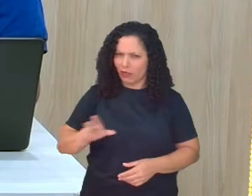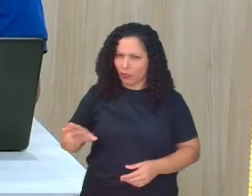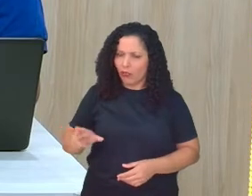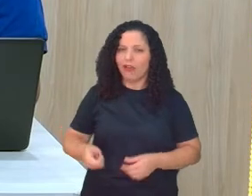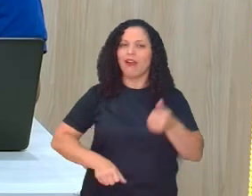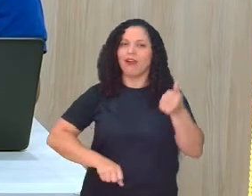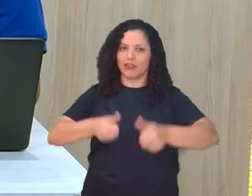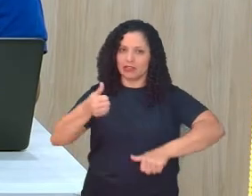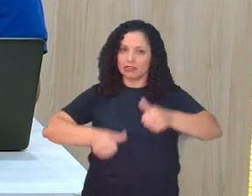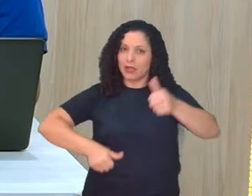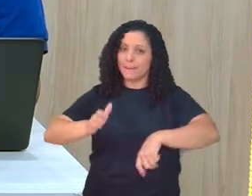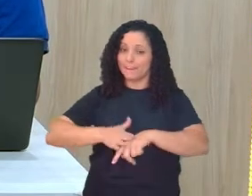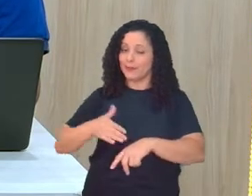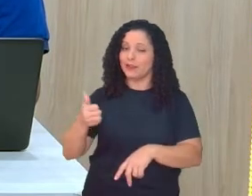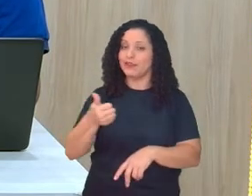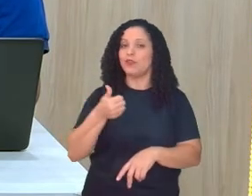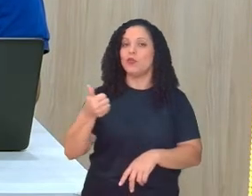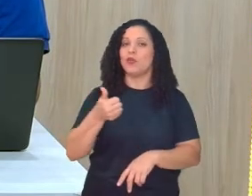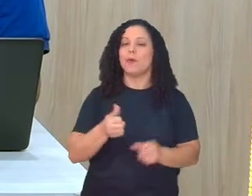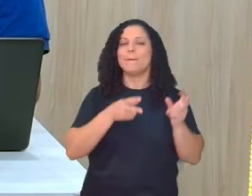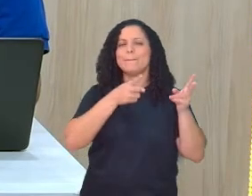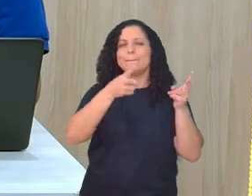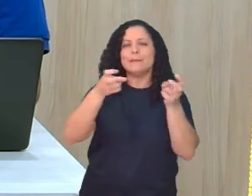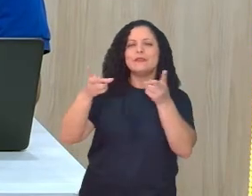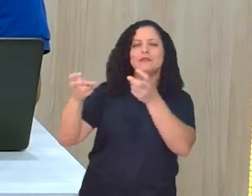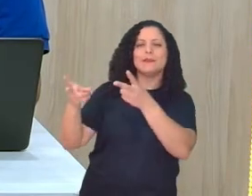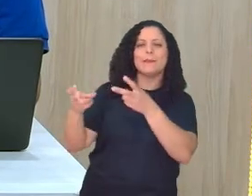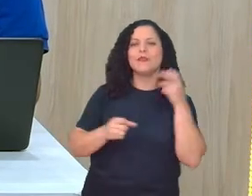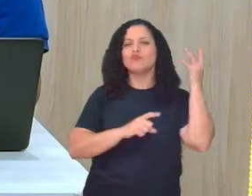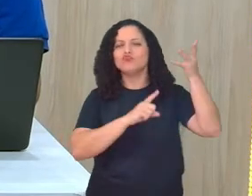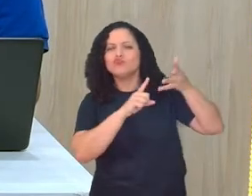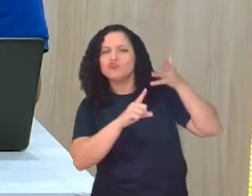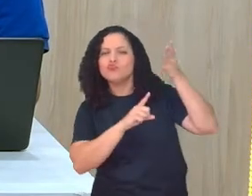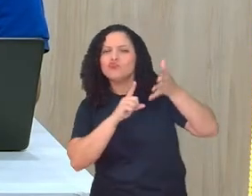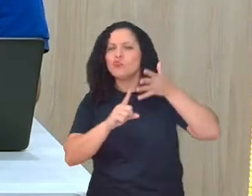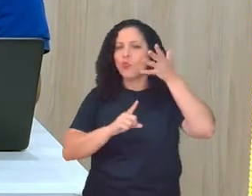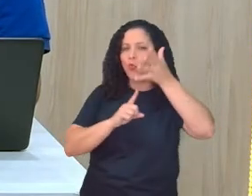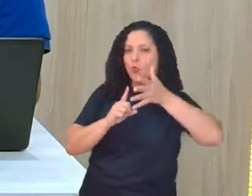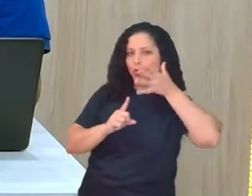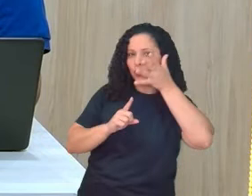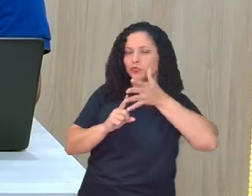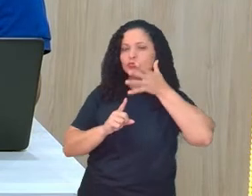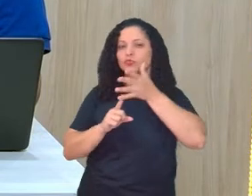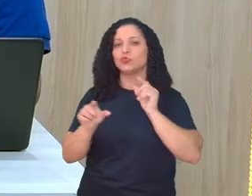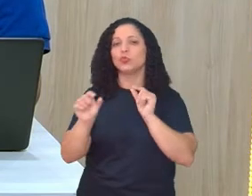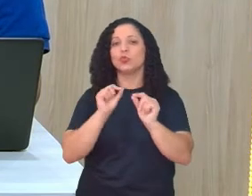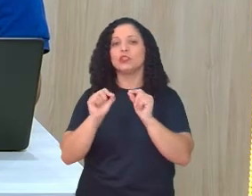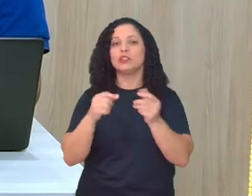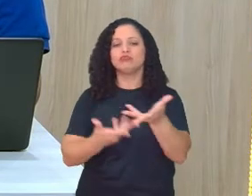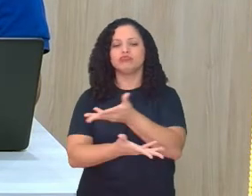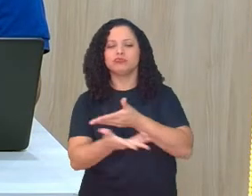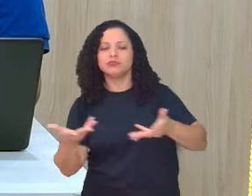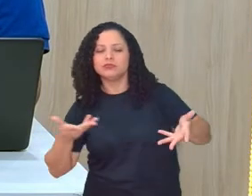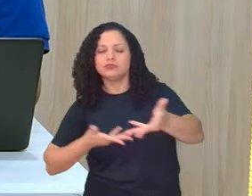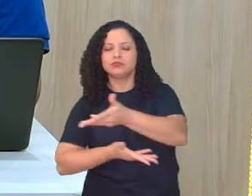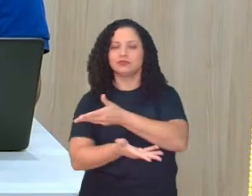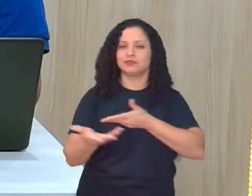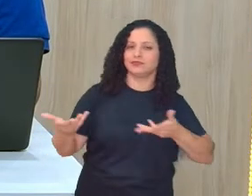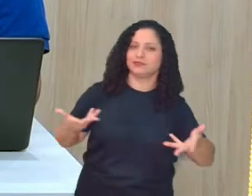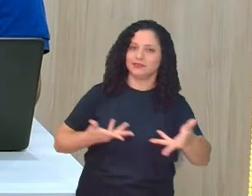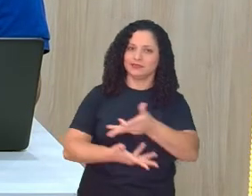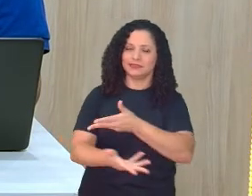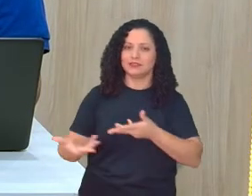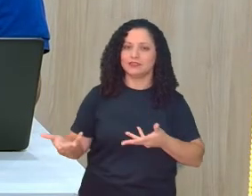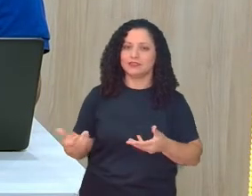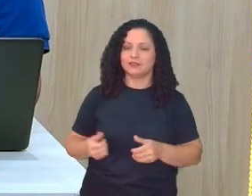analisar melhor, não é, as falas, os momentos que vocês estão vivenciando, né? Mas